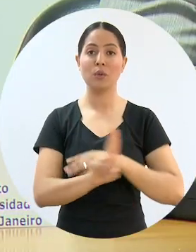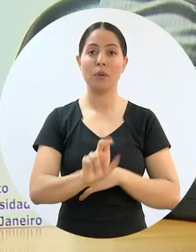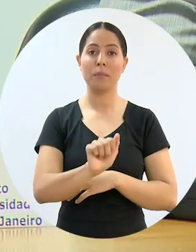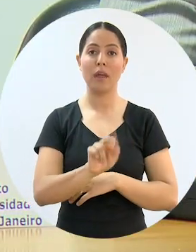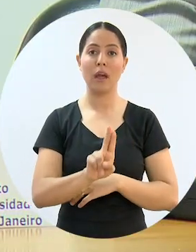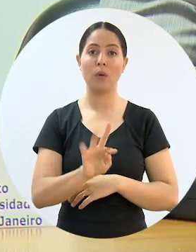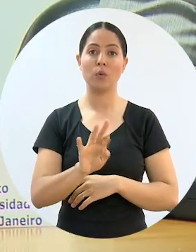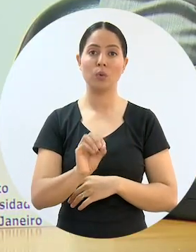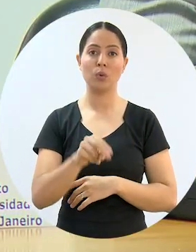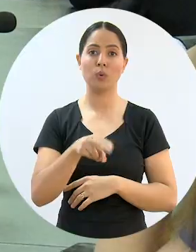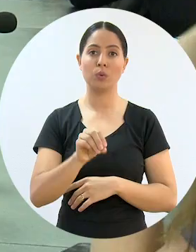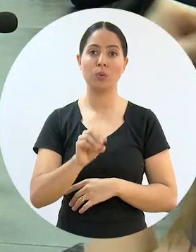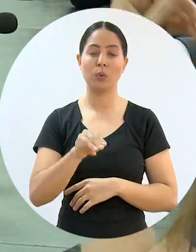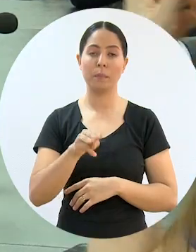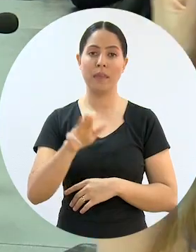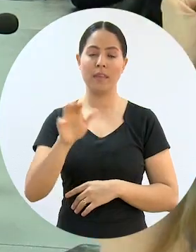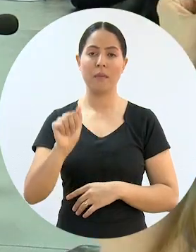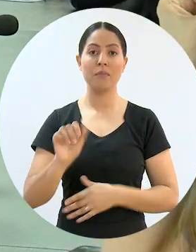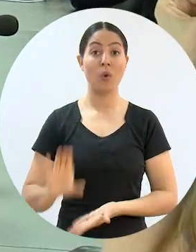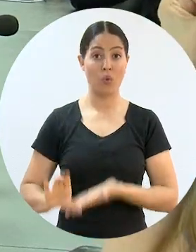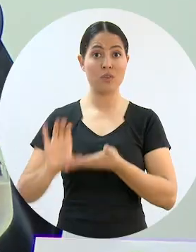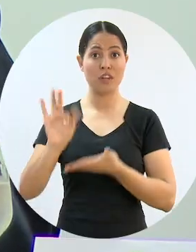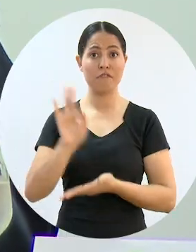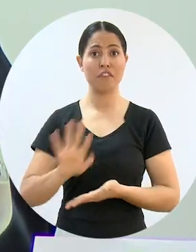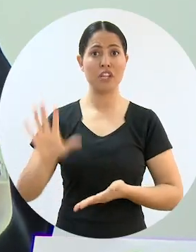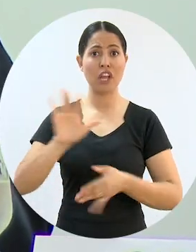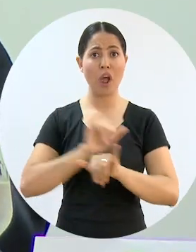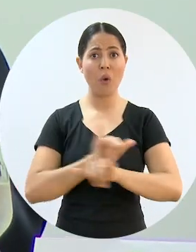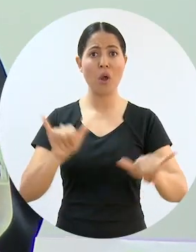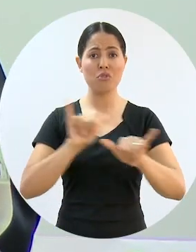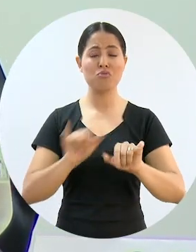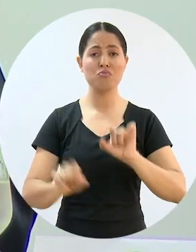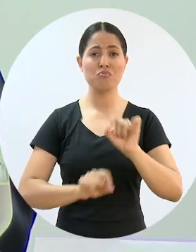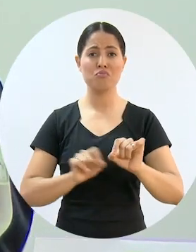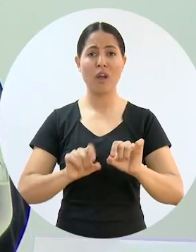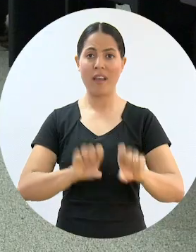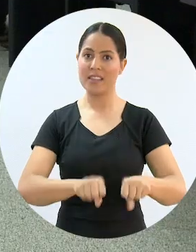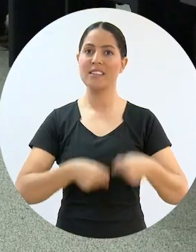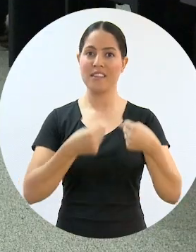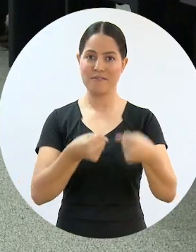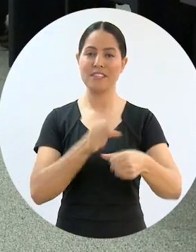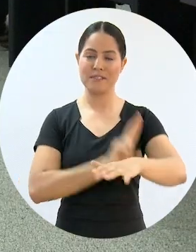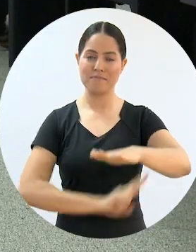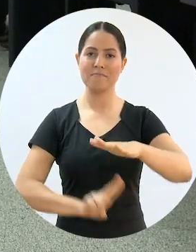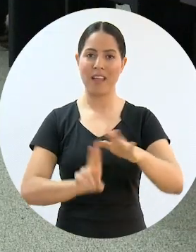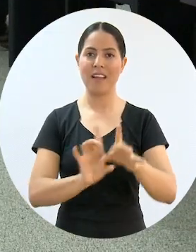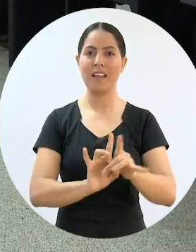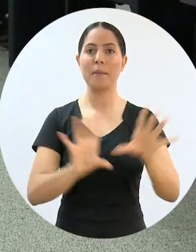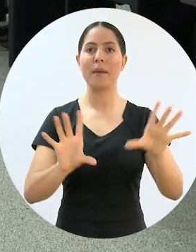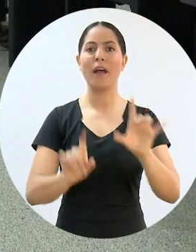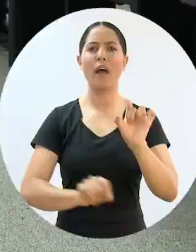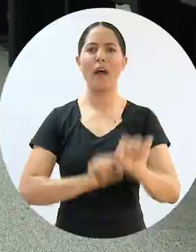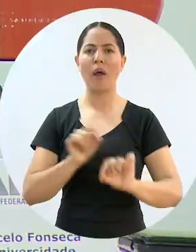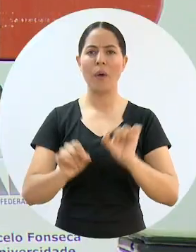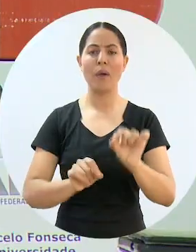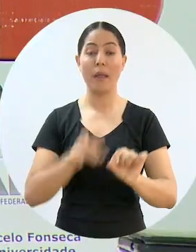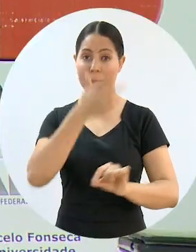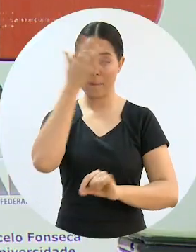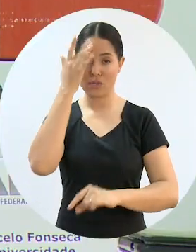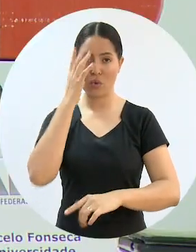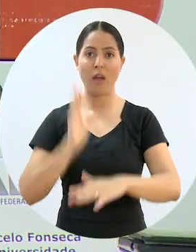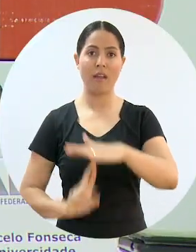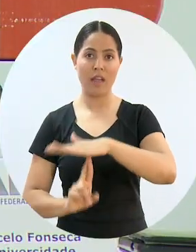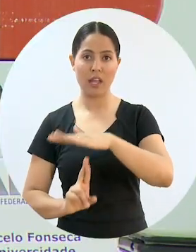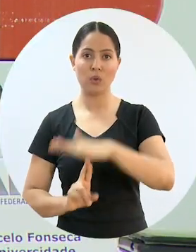o Conselho Federal da OAB, por meio da Comissão Especial de Defesa da Autonomia Universitária, recebeu